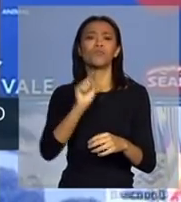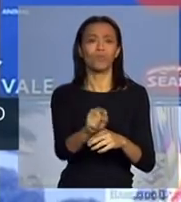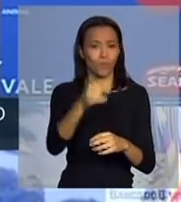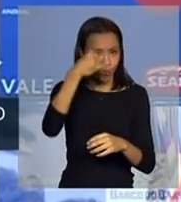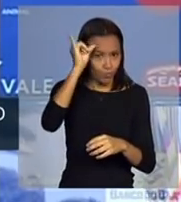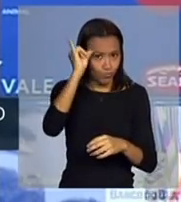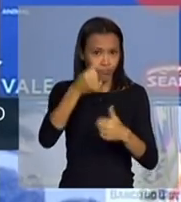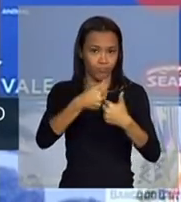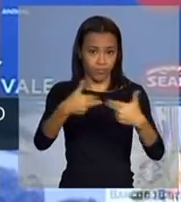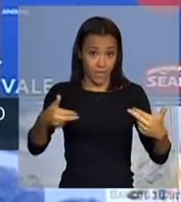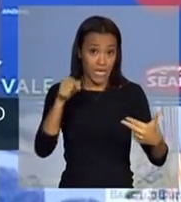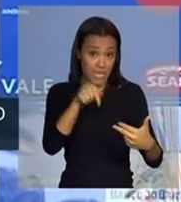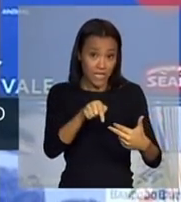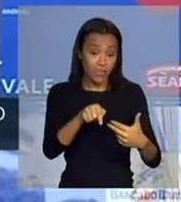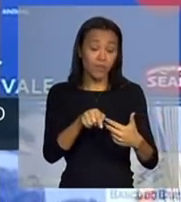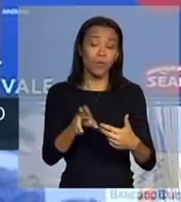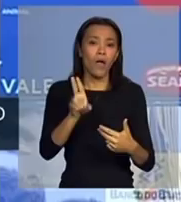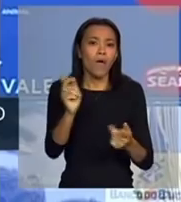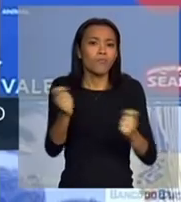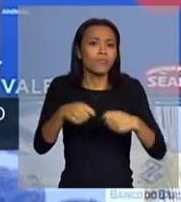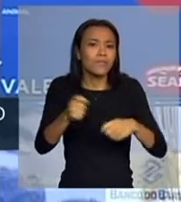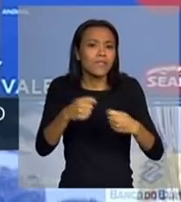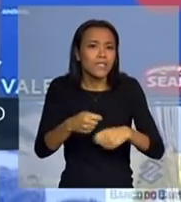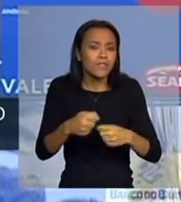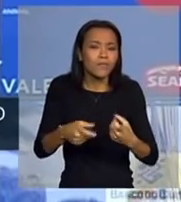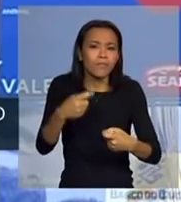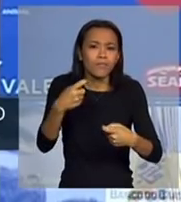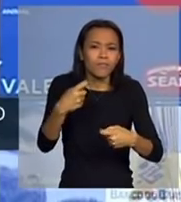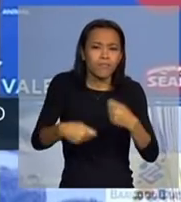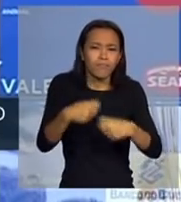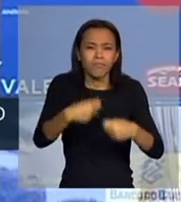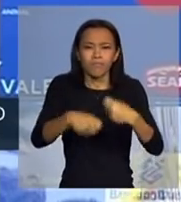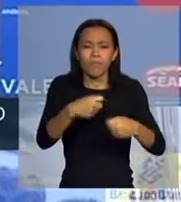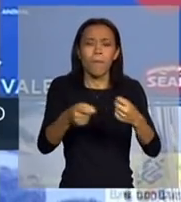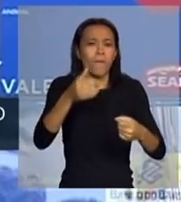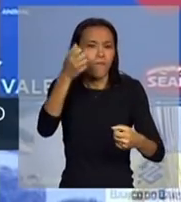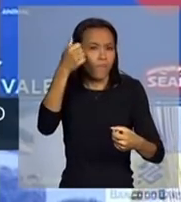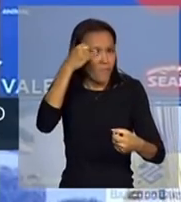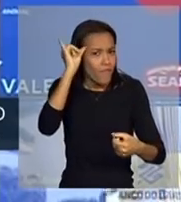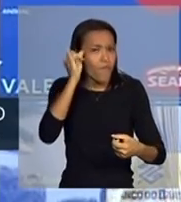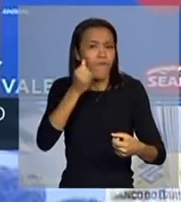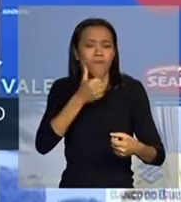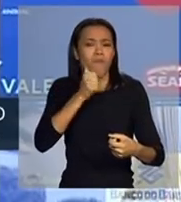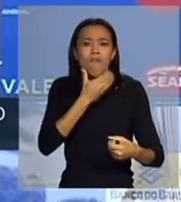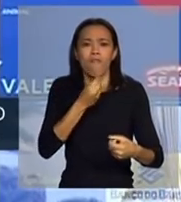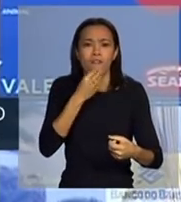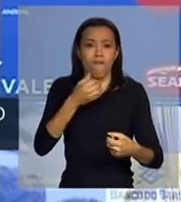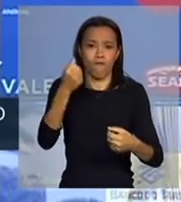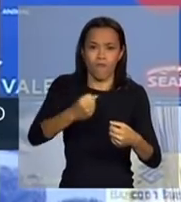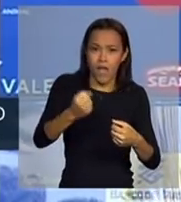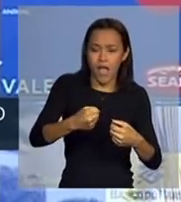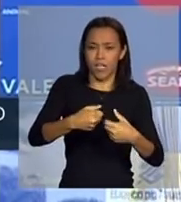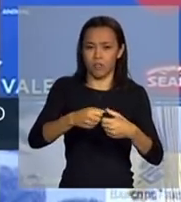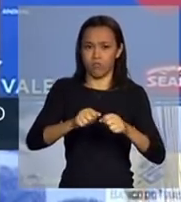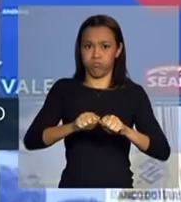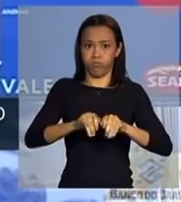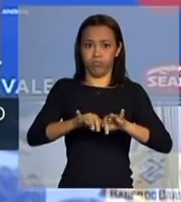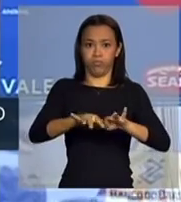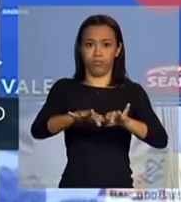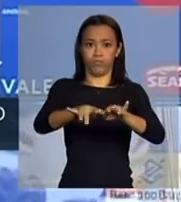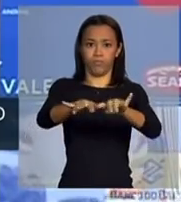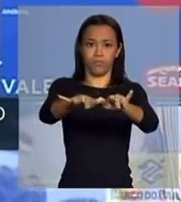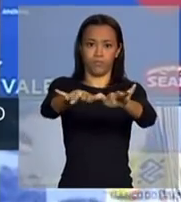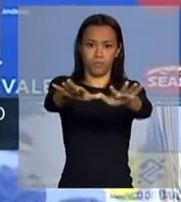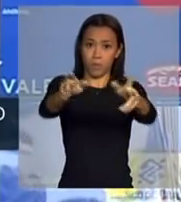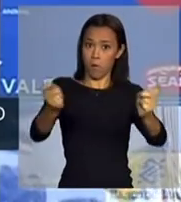Essa comercialização possibilita o acasalamento de mais de 45 mil vacas e novilhas multiplicando nos campos de Minas rebanhos